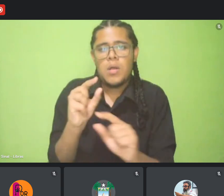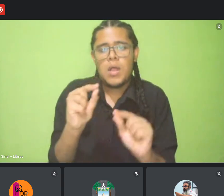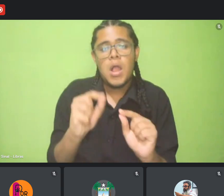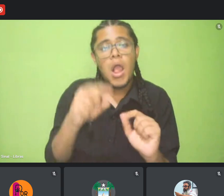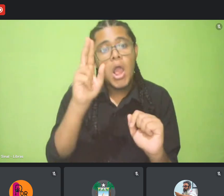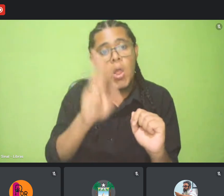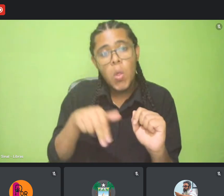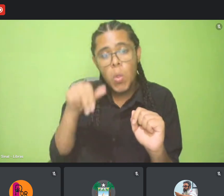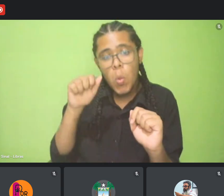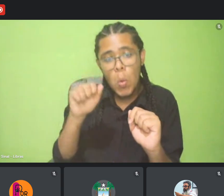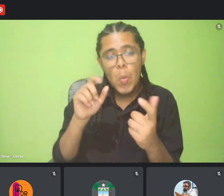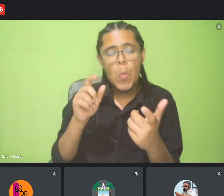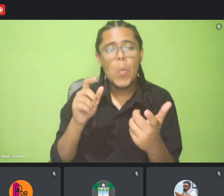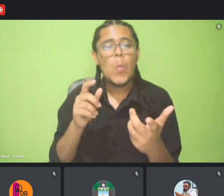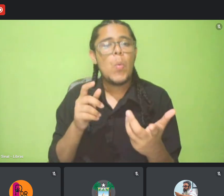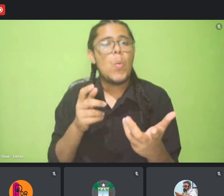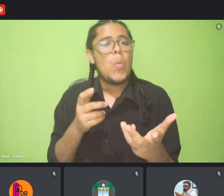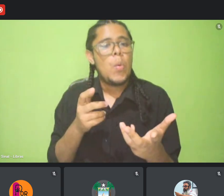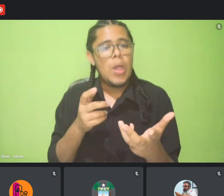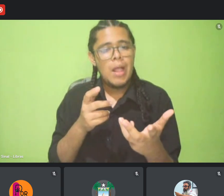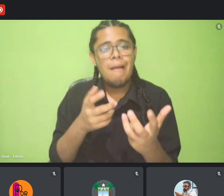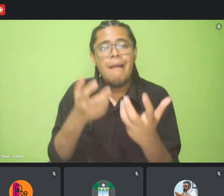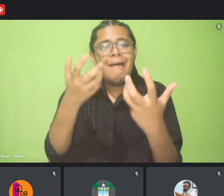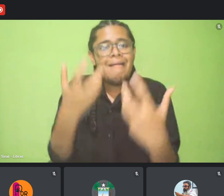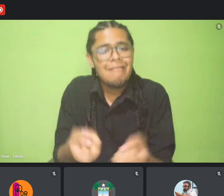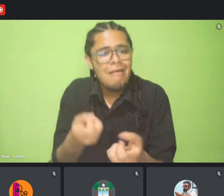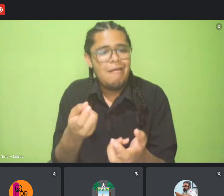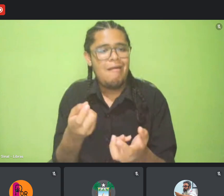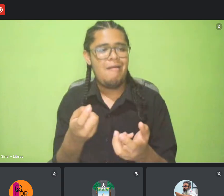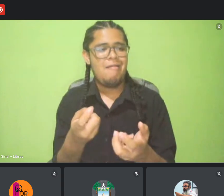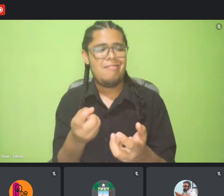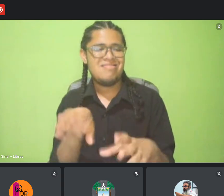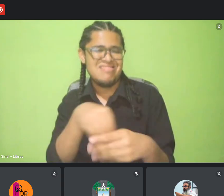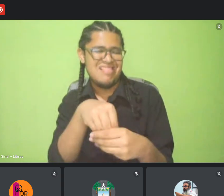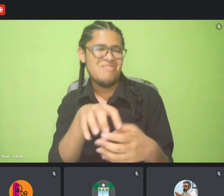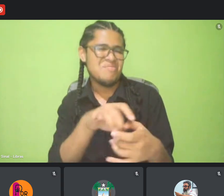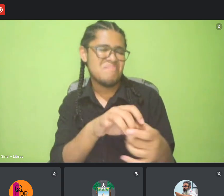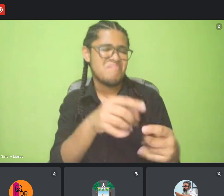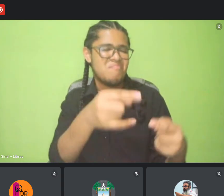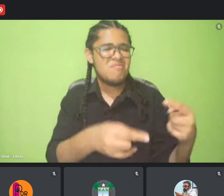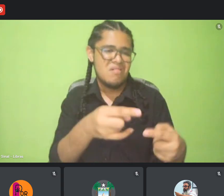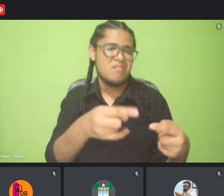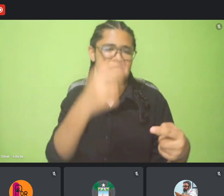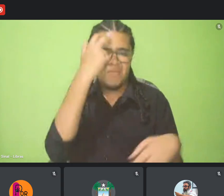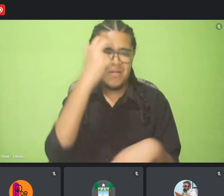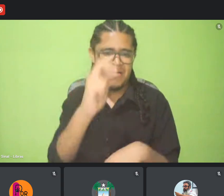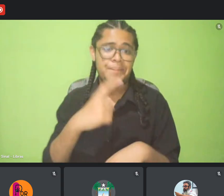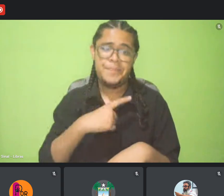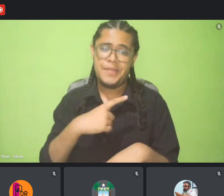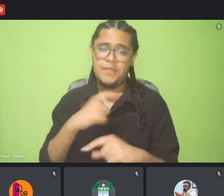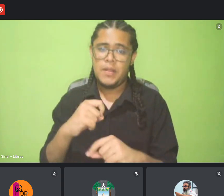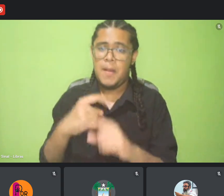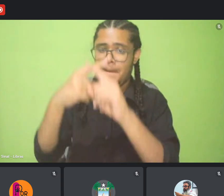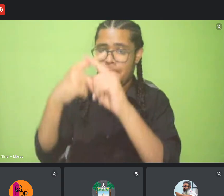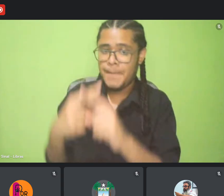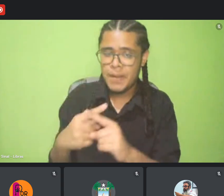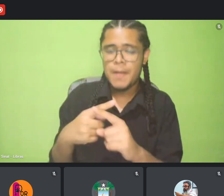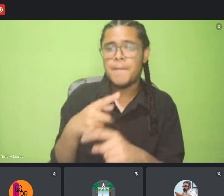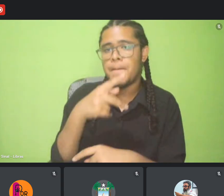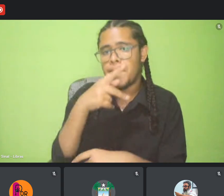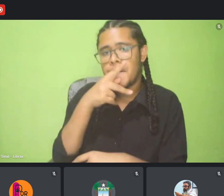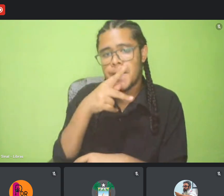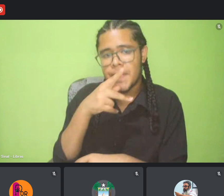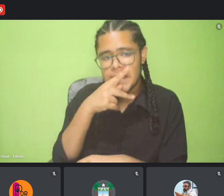contemplados em políticas culturais, né? A gente teve uma tentativa disso nos governos do PT, no governo Lula, no governo Dilma,